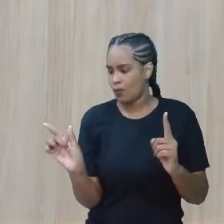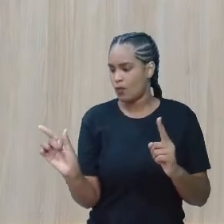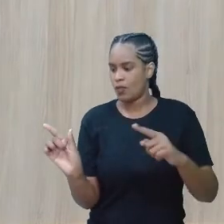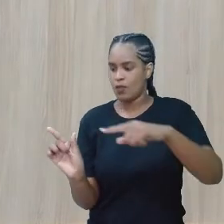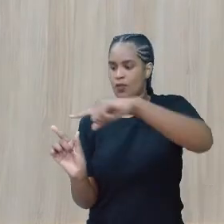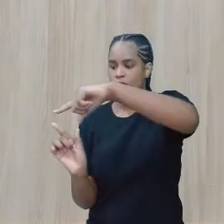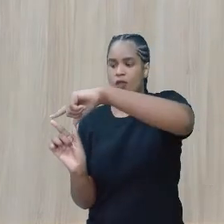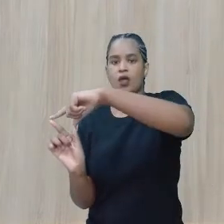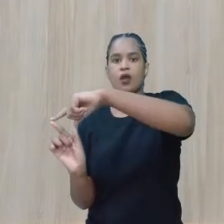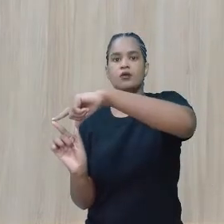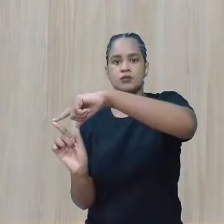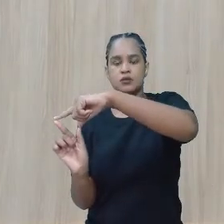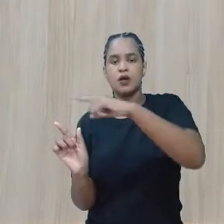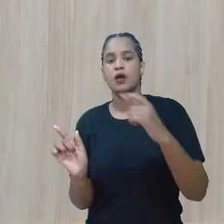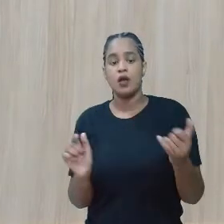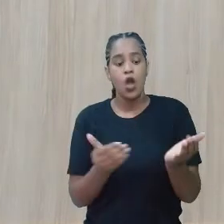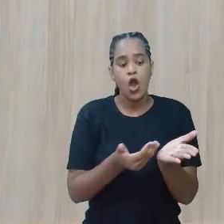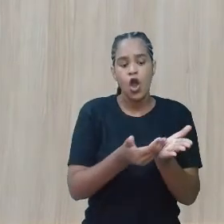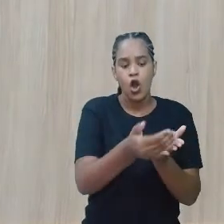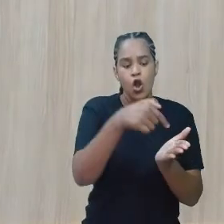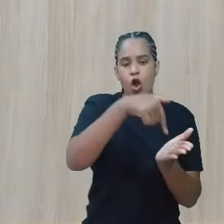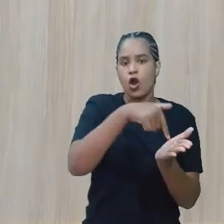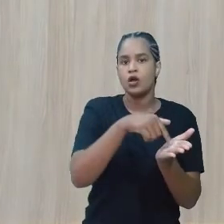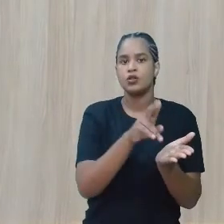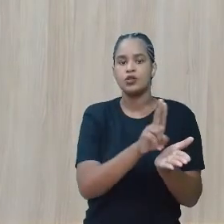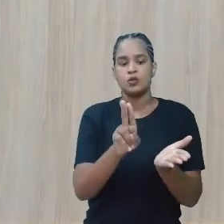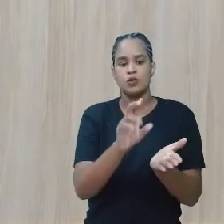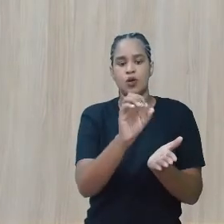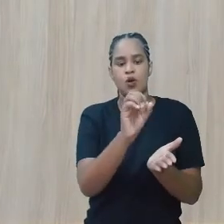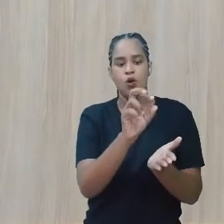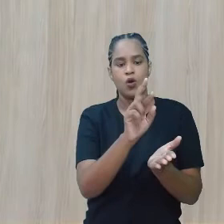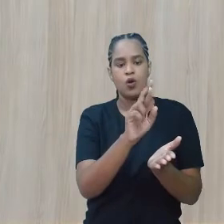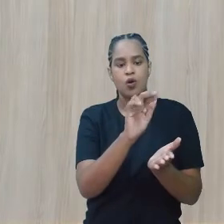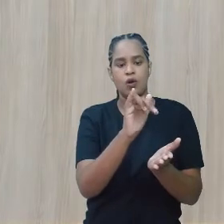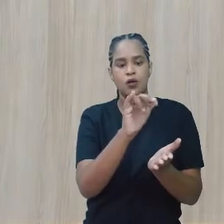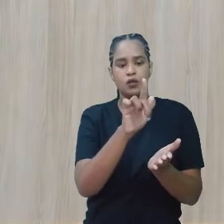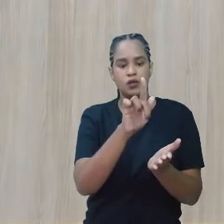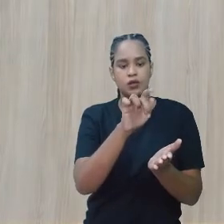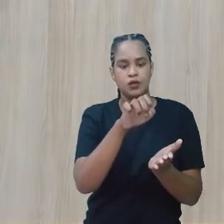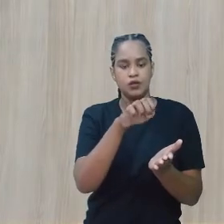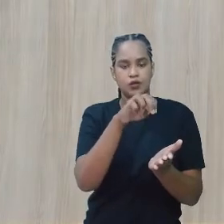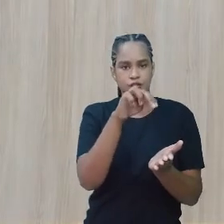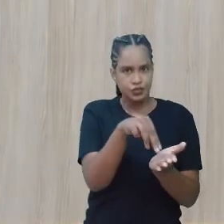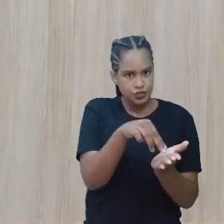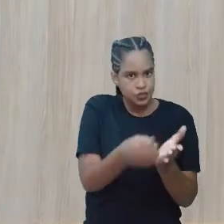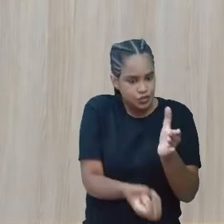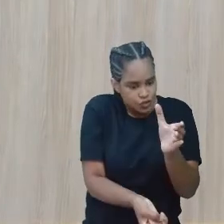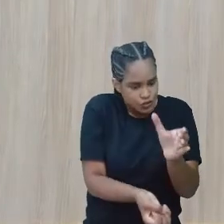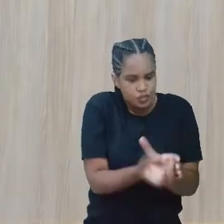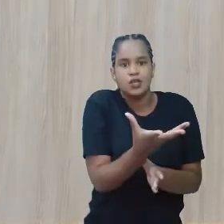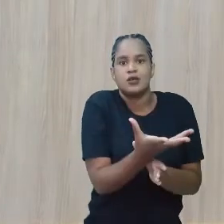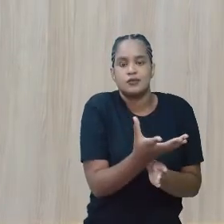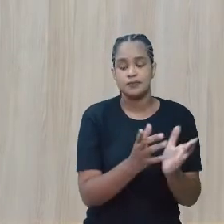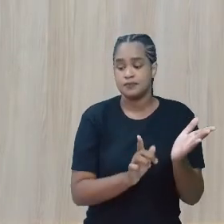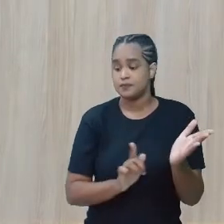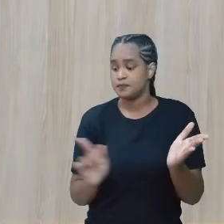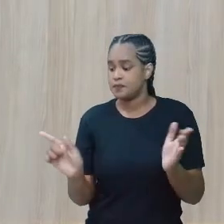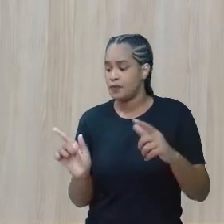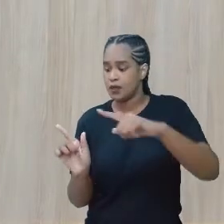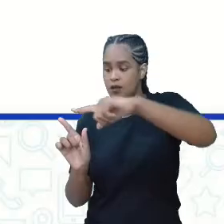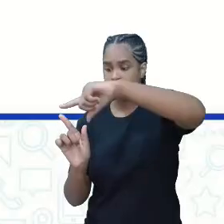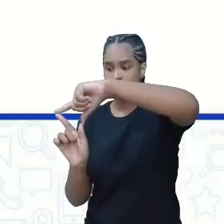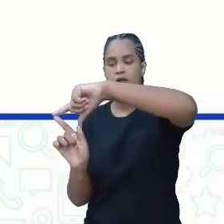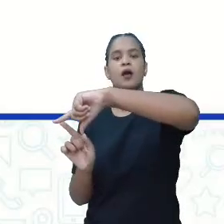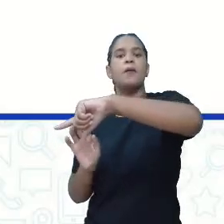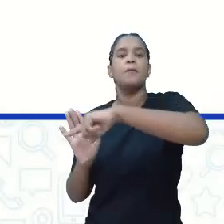começo. Esse começo a gente chama de origem da semi-reta, certo? E a setinha do outro lado indicando